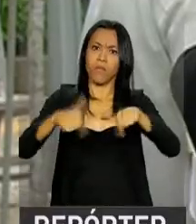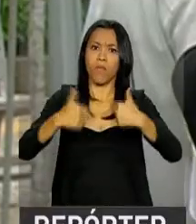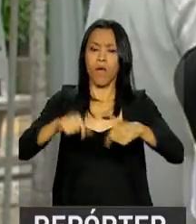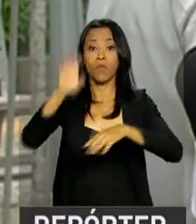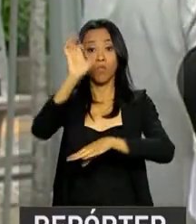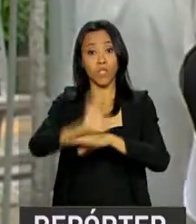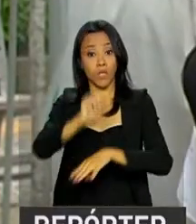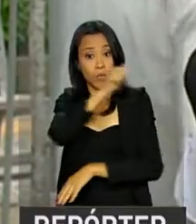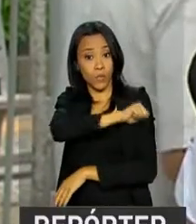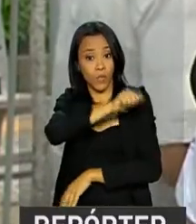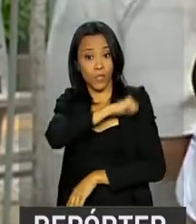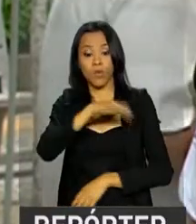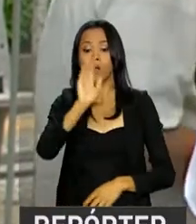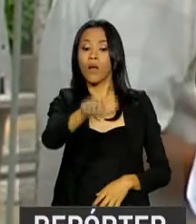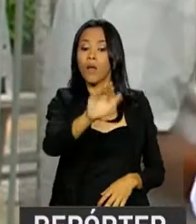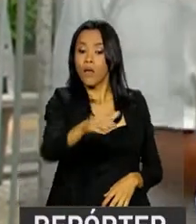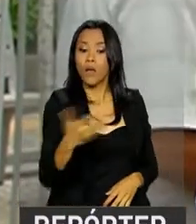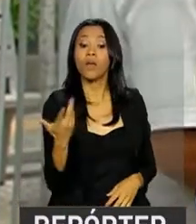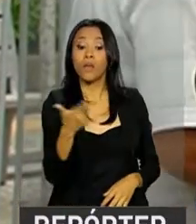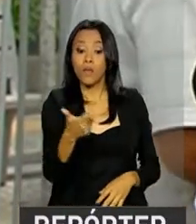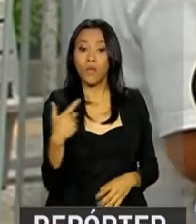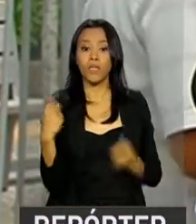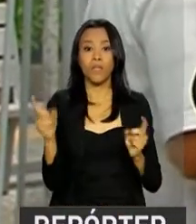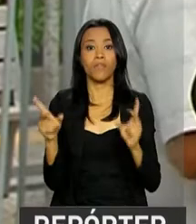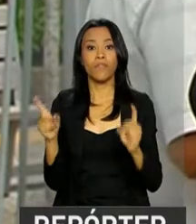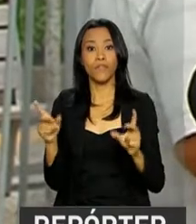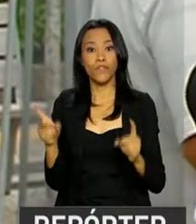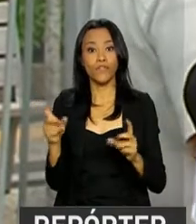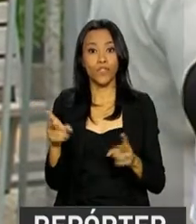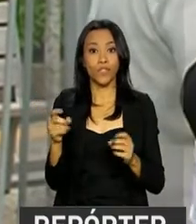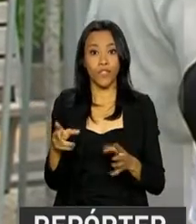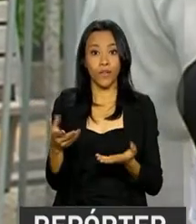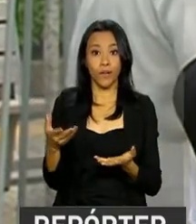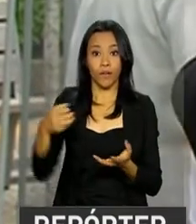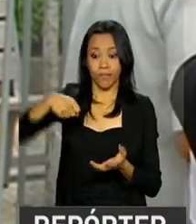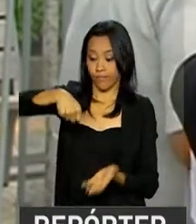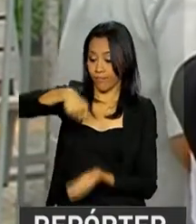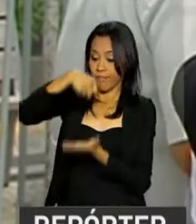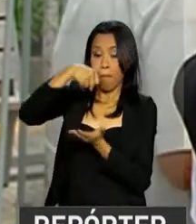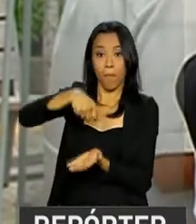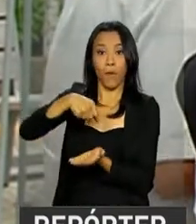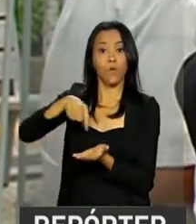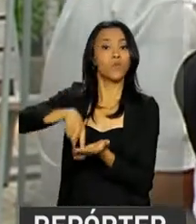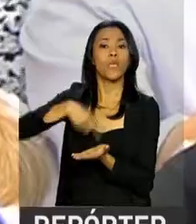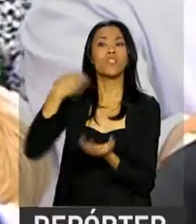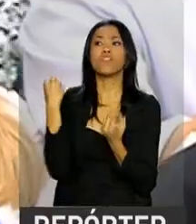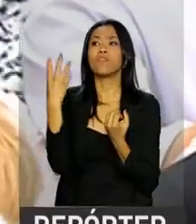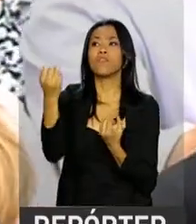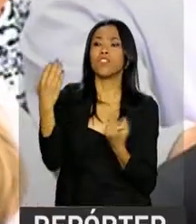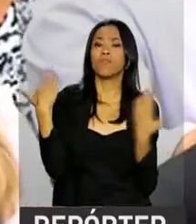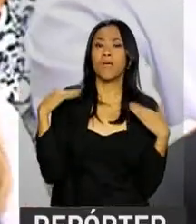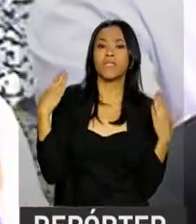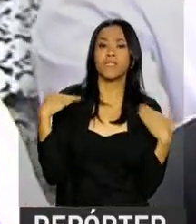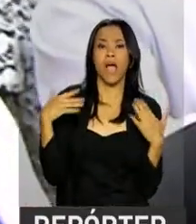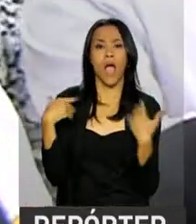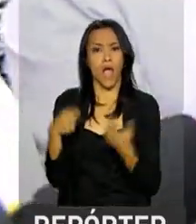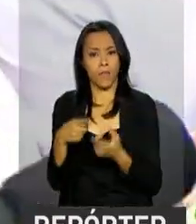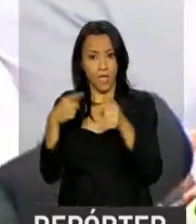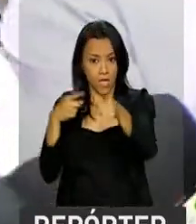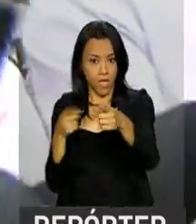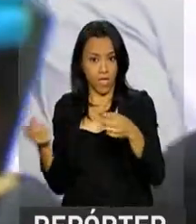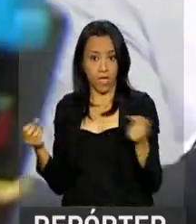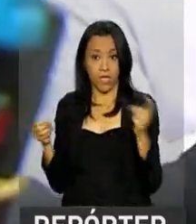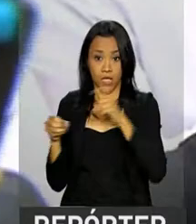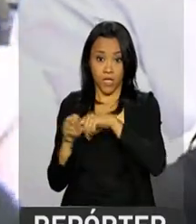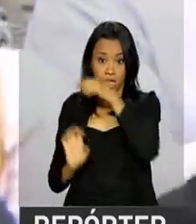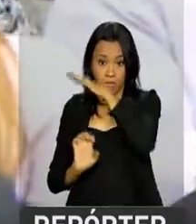Foi abordado pela fiscalização enquanto vendia pacotes de passeios na Praça do Pão de Açúcar. A agência para a qual ele trabalha